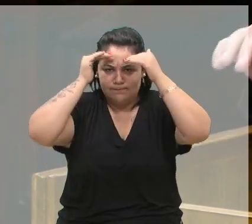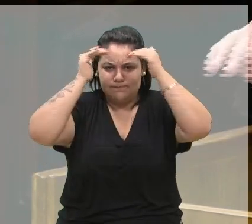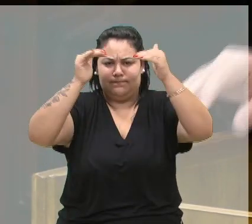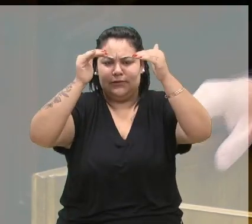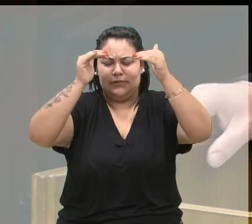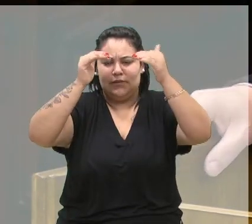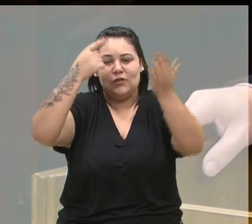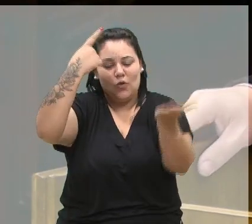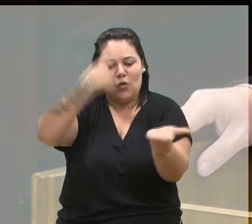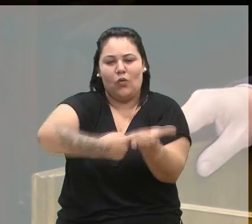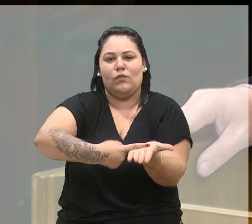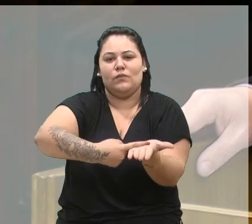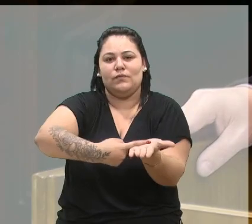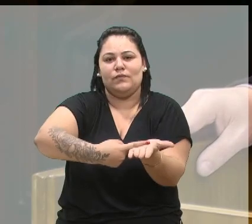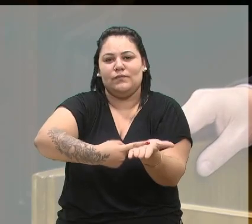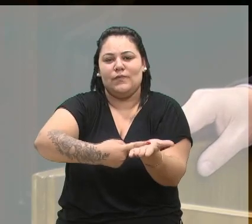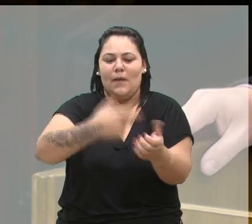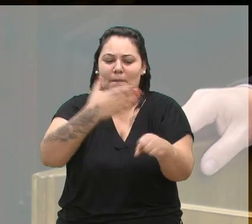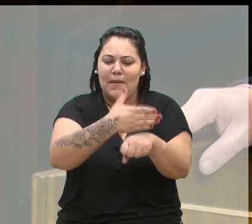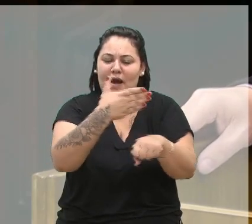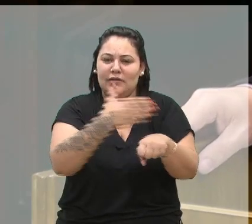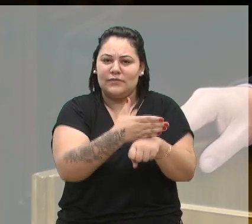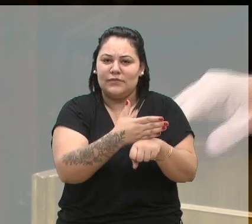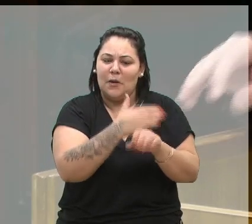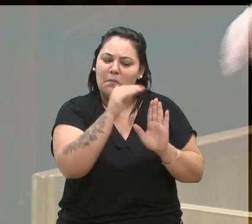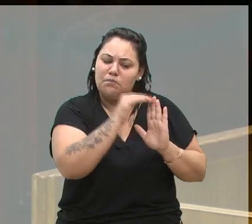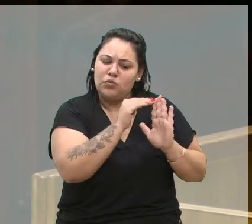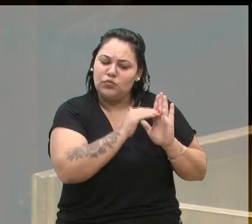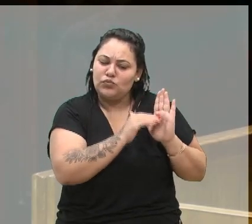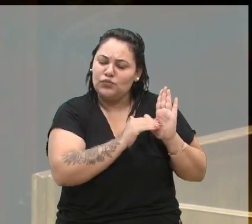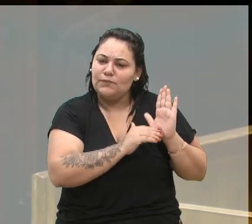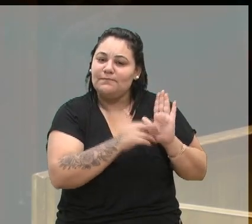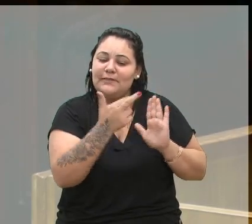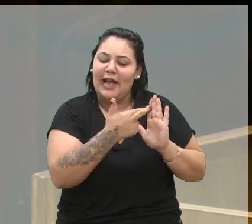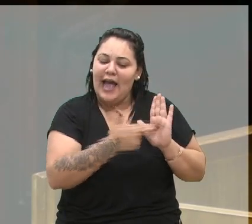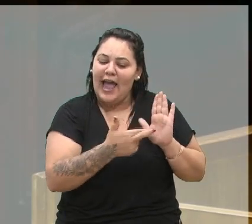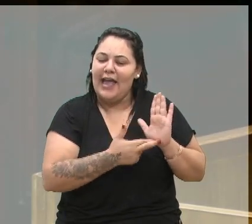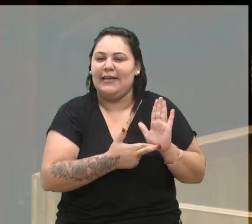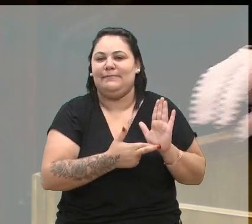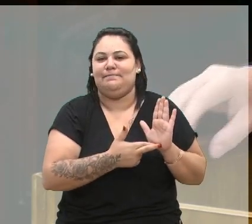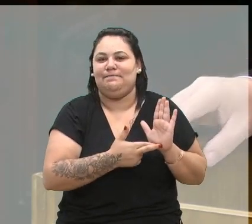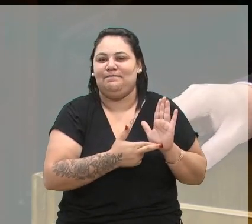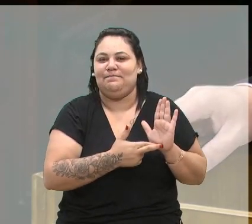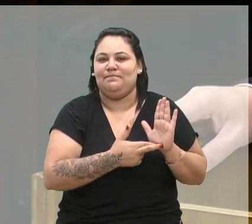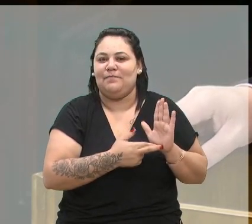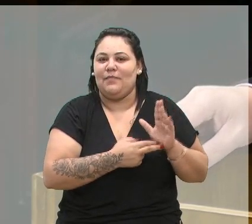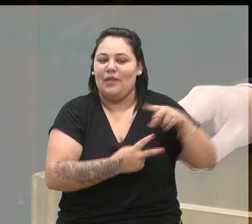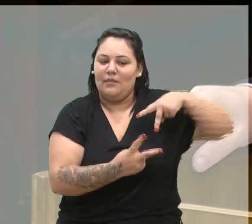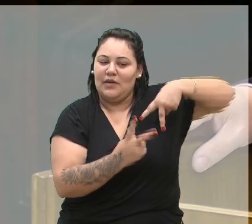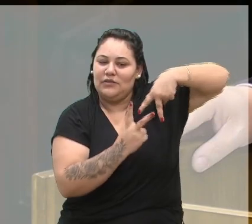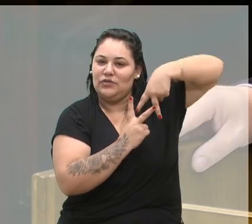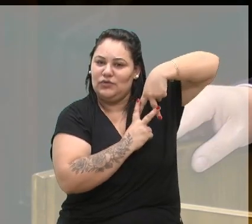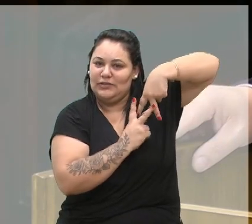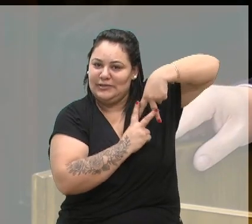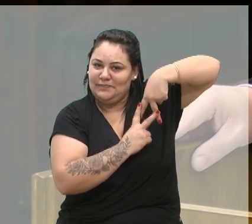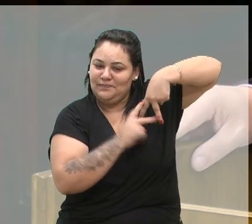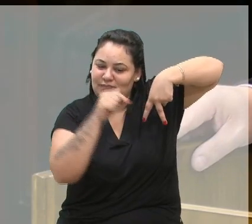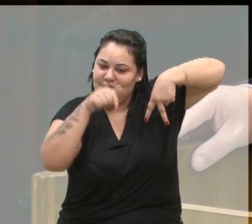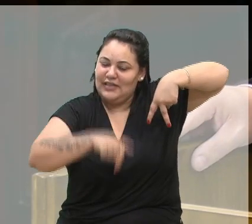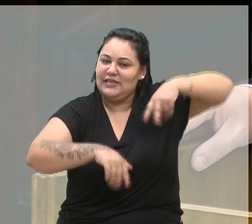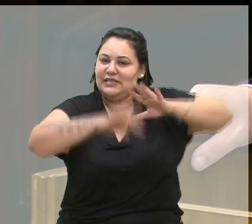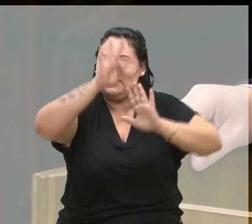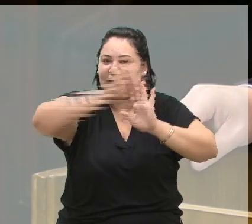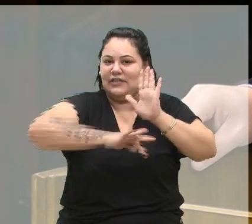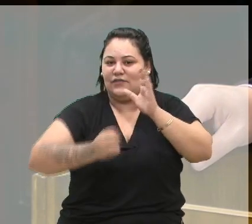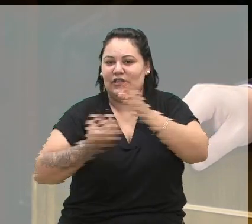os verdadeiros princípios da ordem maçônica. Este texto ele é de autoria de Adalberto Parré